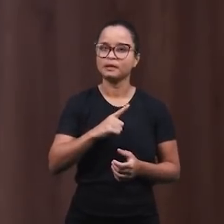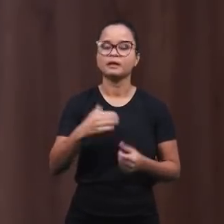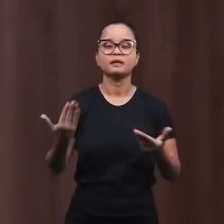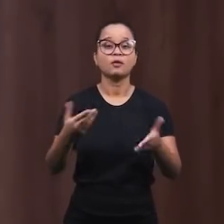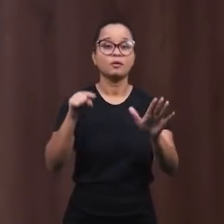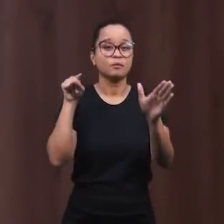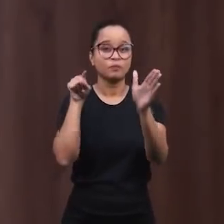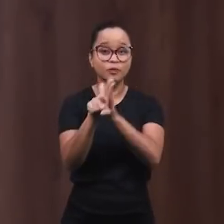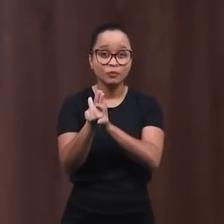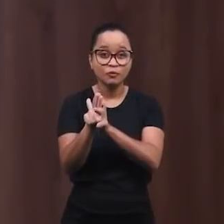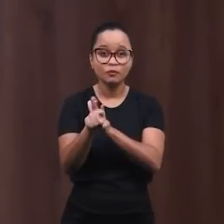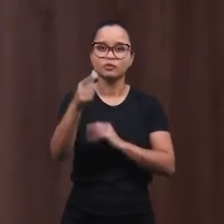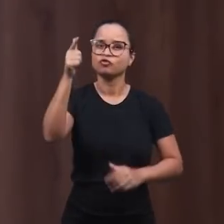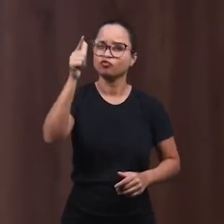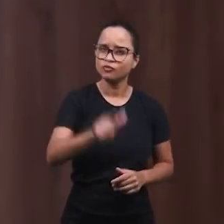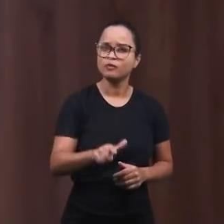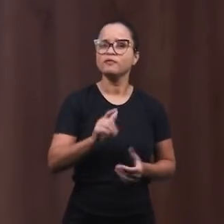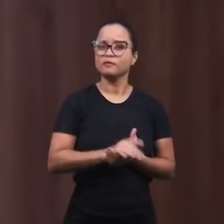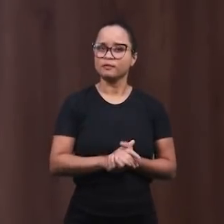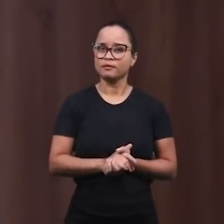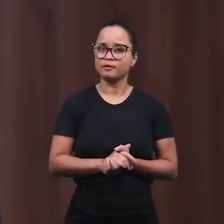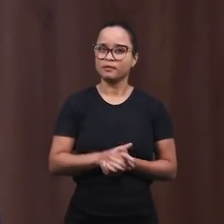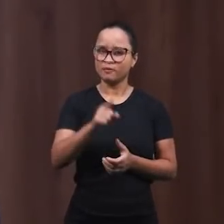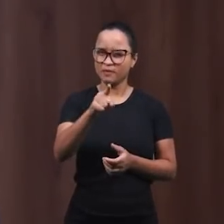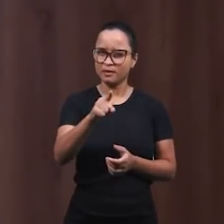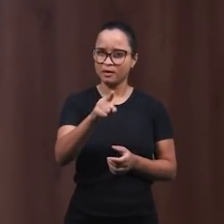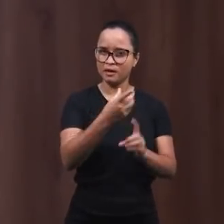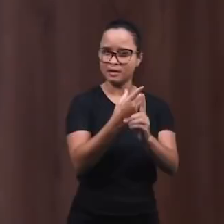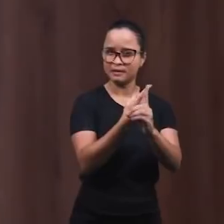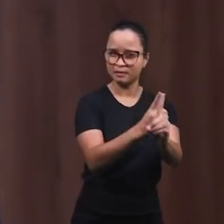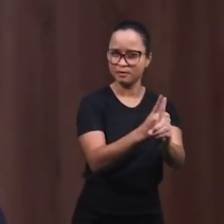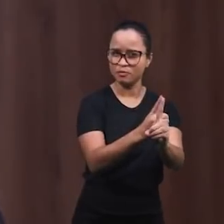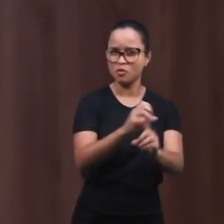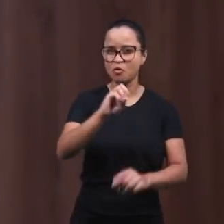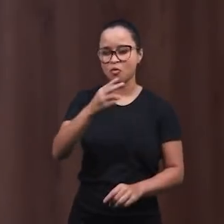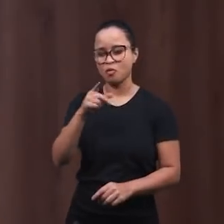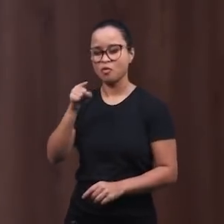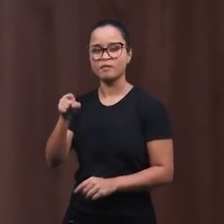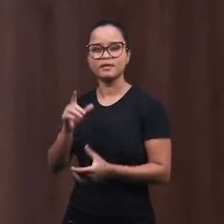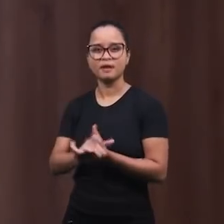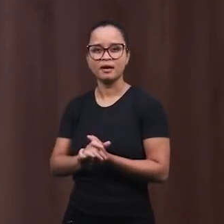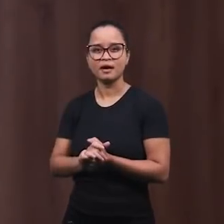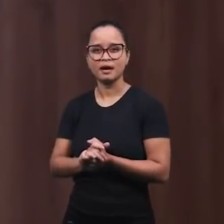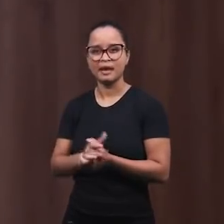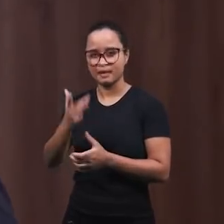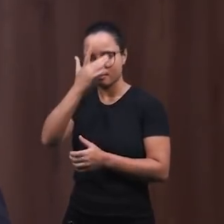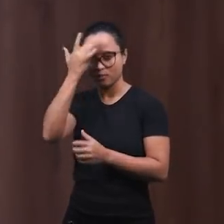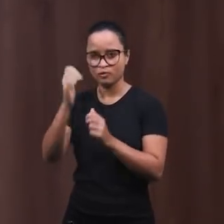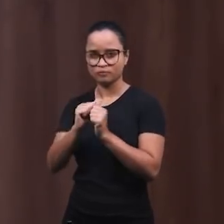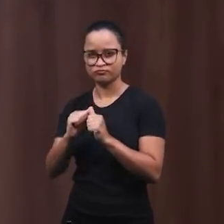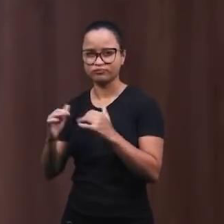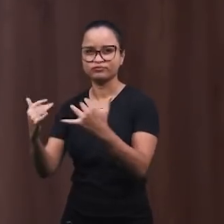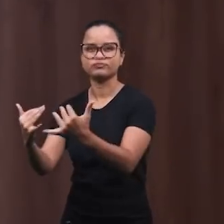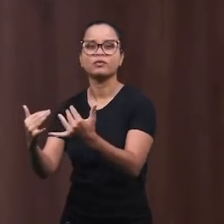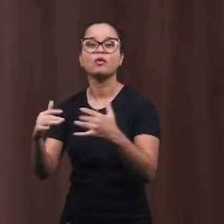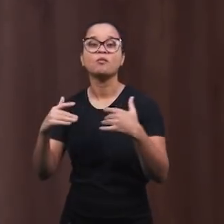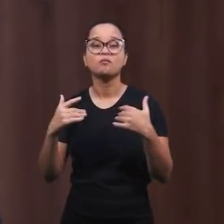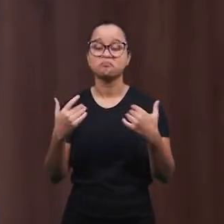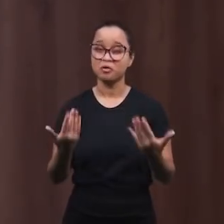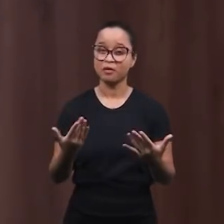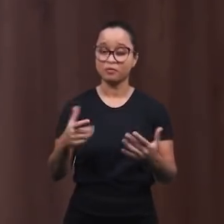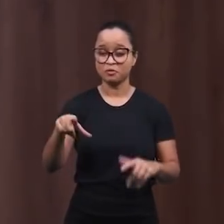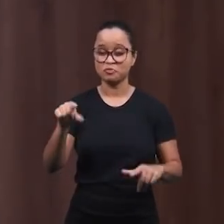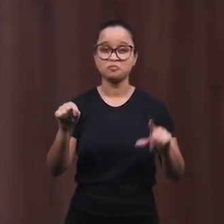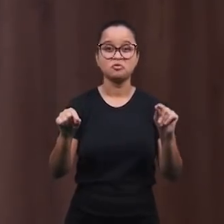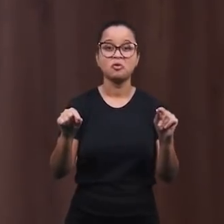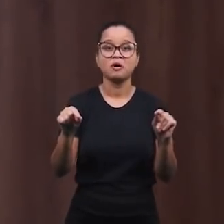E a pergunta eu vou fazer mais uma vez: você é discípulo ou você se contenta em ser multidão? Você